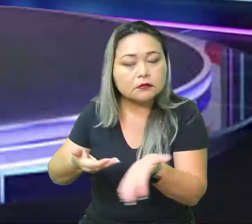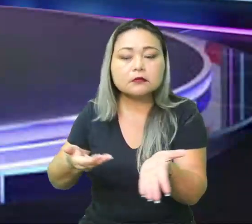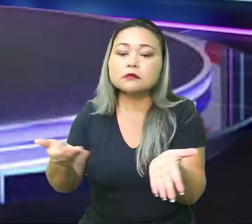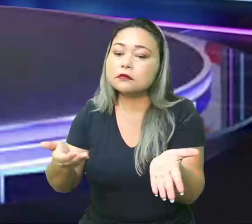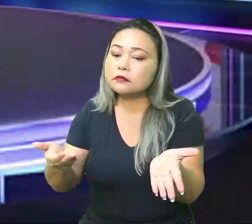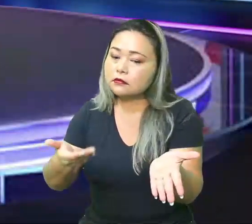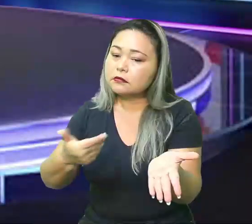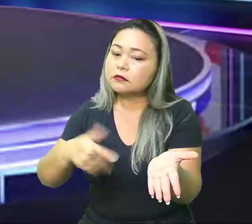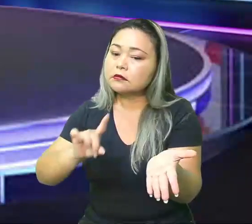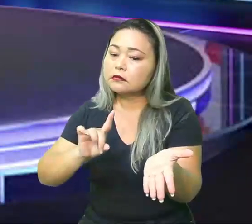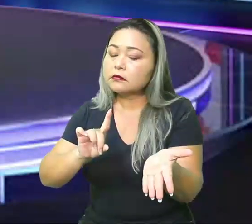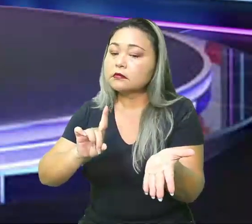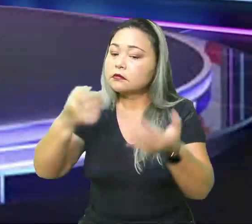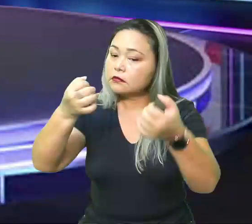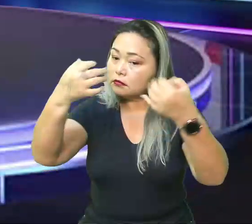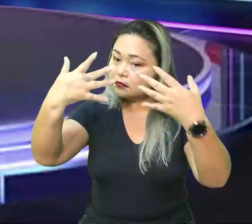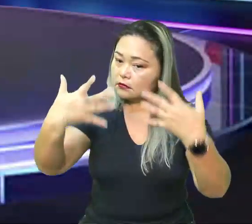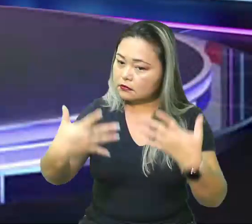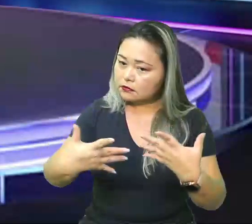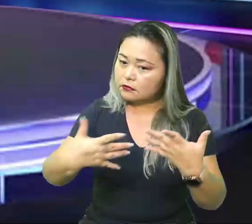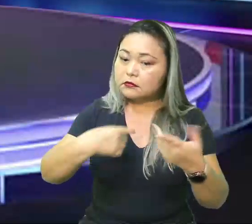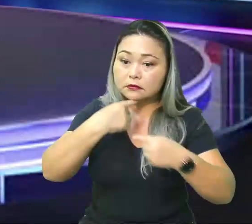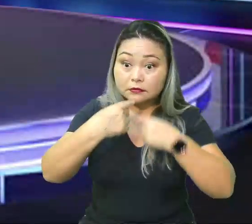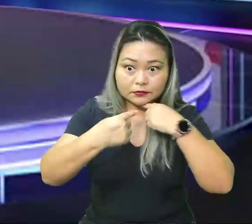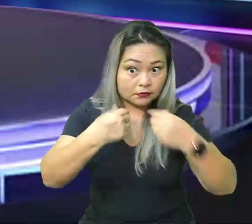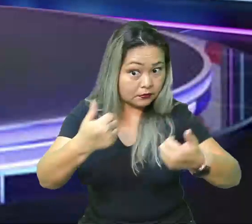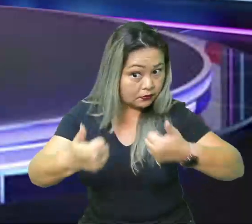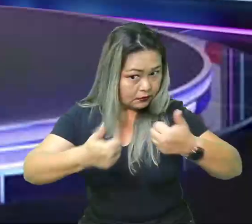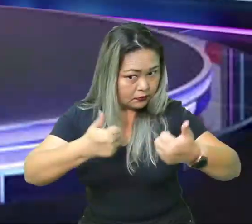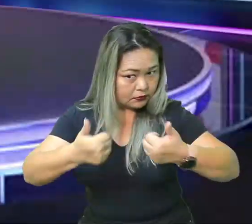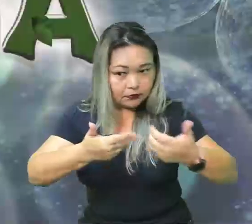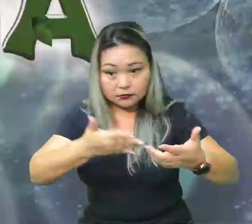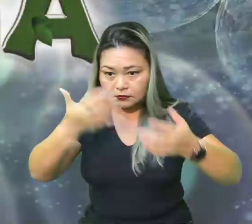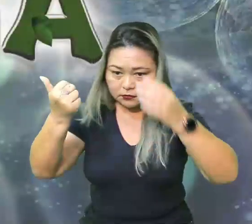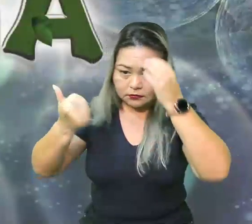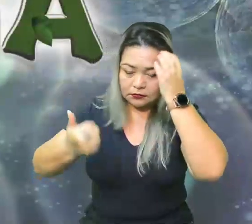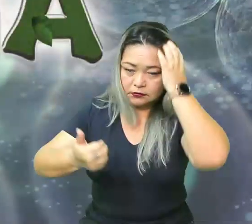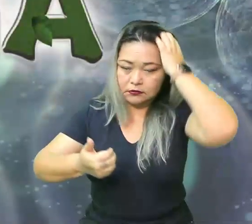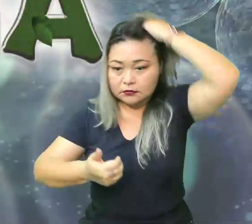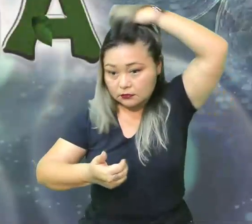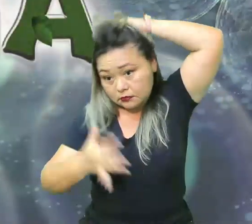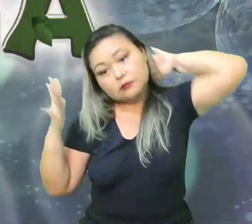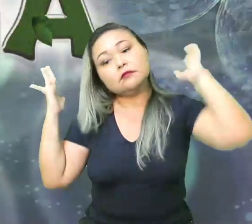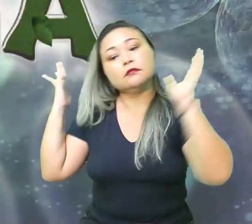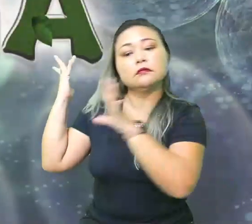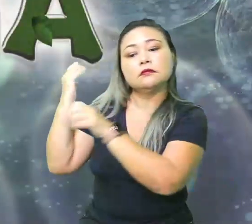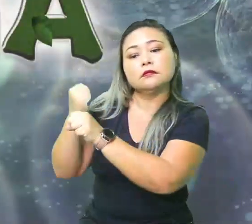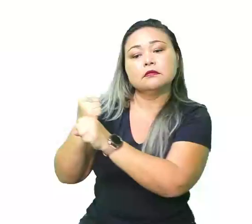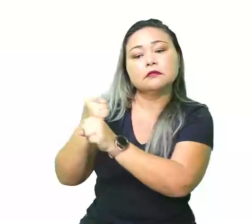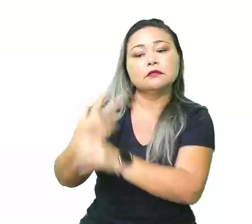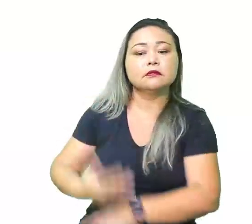momento, para esclarecimento dessas dúvidas. Belezinha? Então, vamos lá para a nossa revisão.